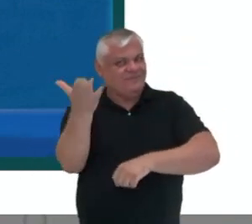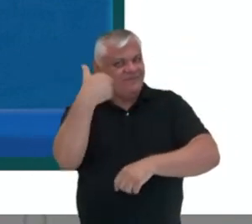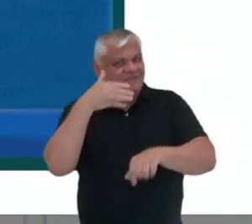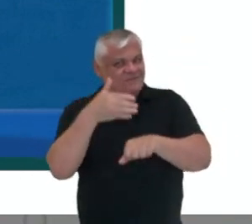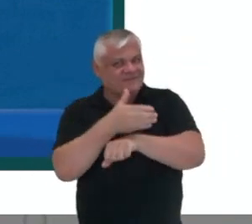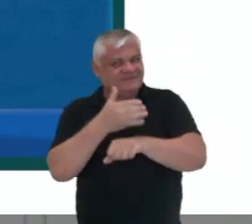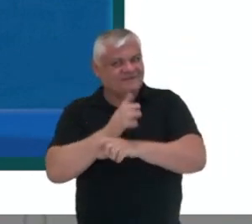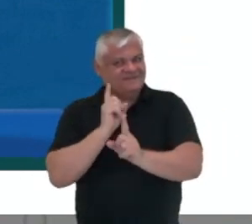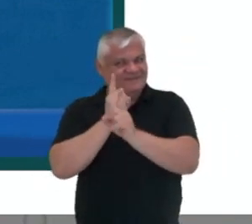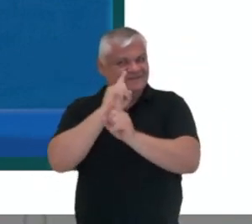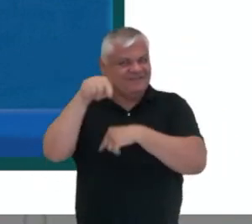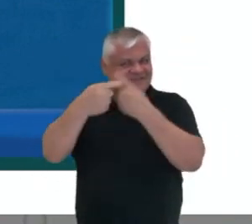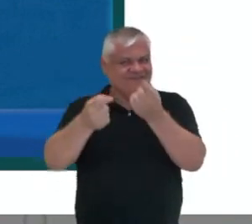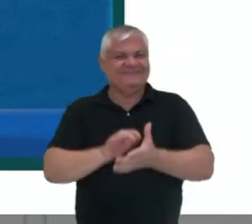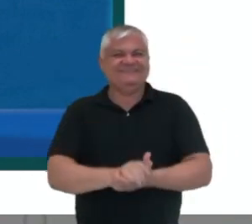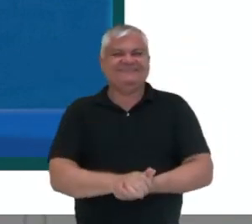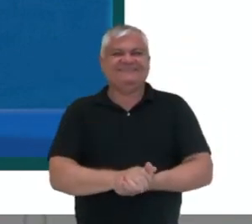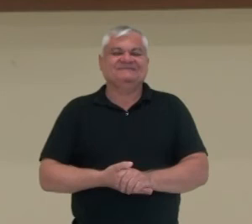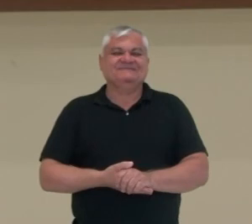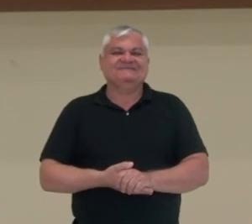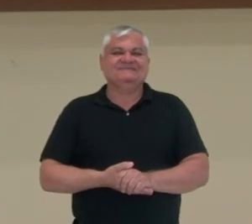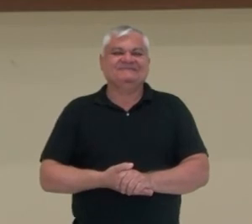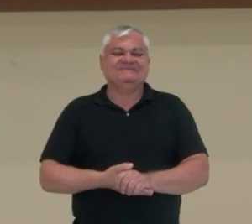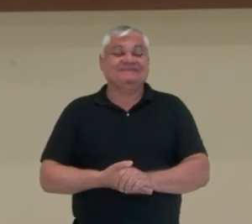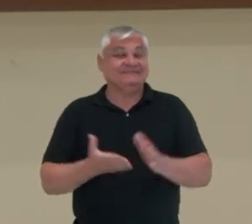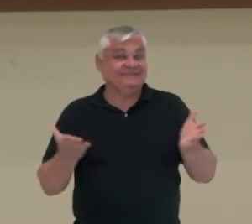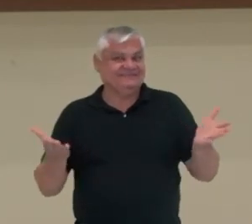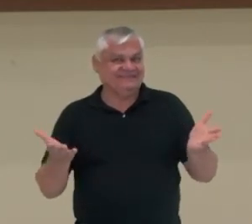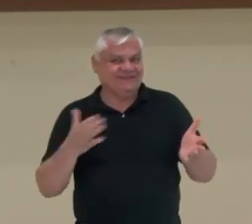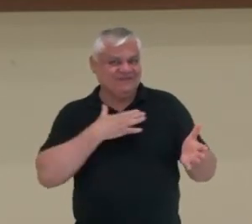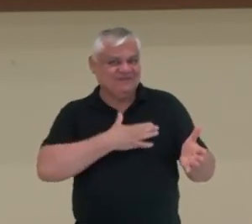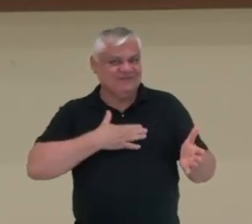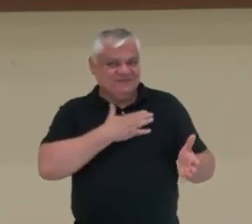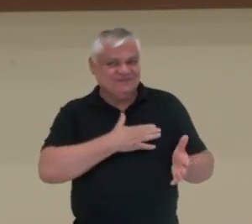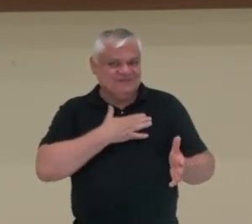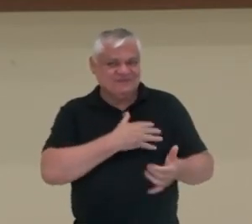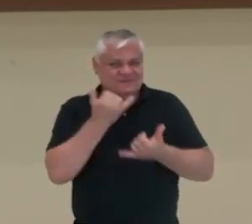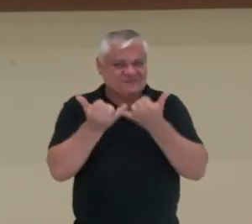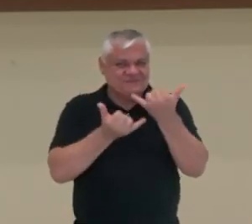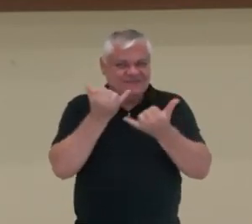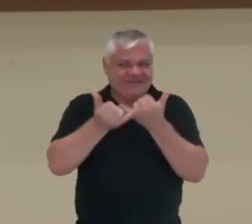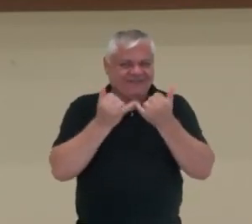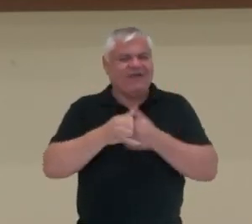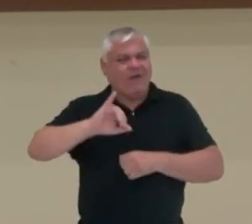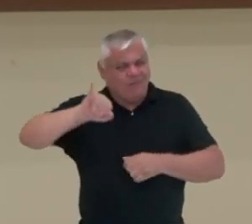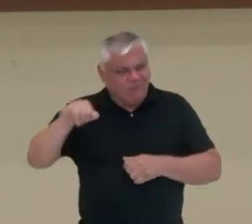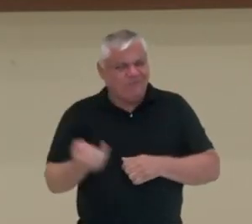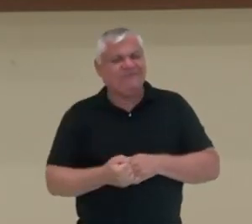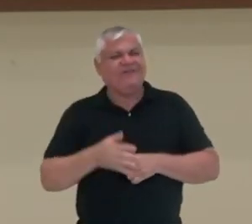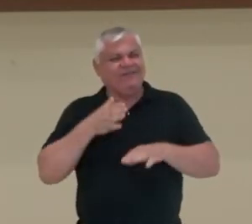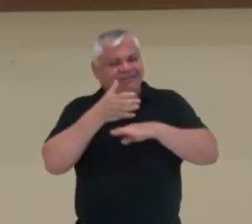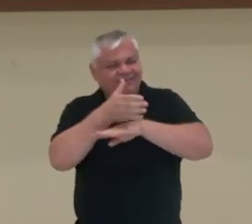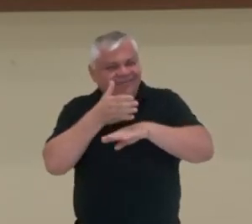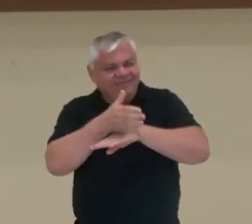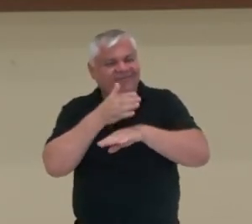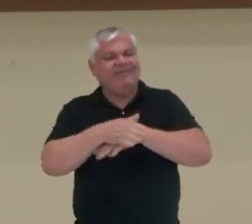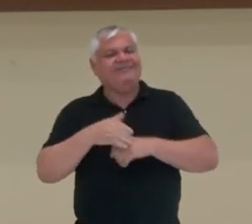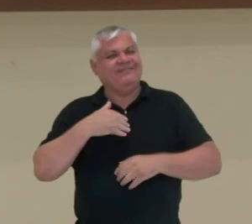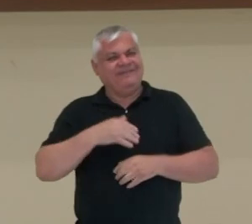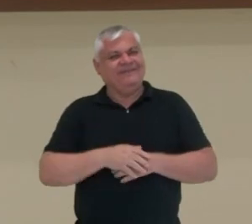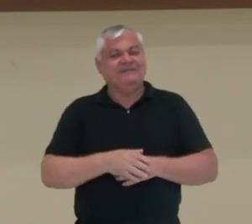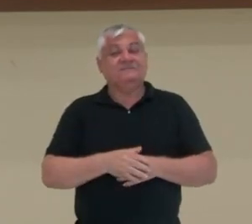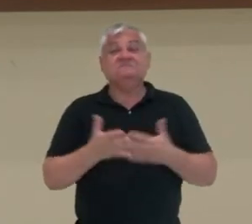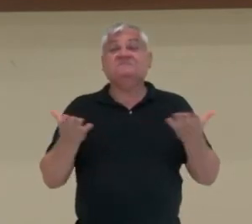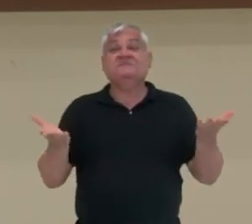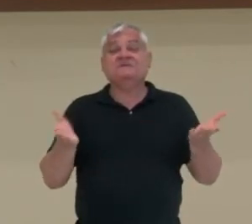já se vê na telinha. E aí, gostou do Matific? Não perca tempo, vai lá e se divirta bastante, tá bom? E aí,